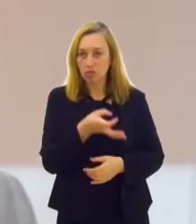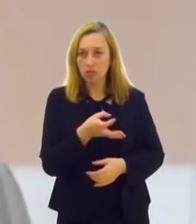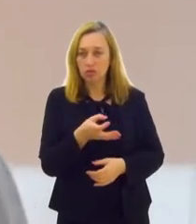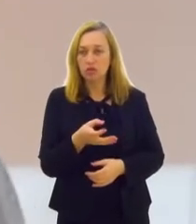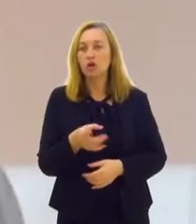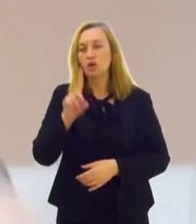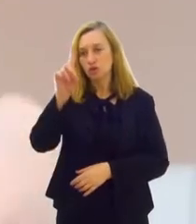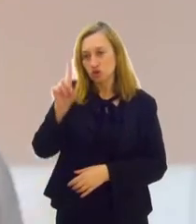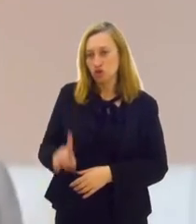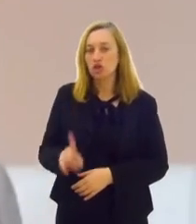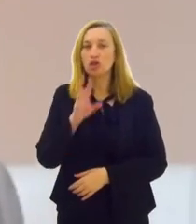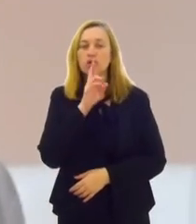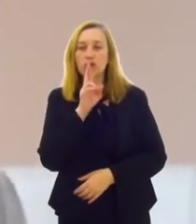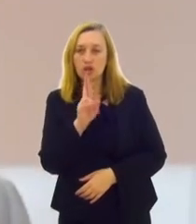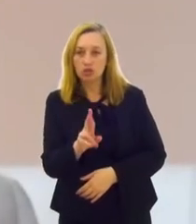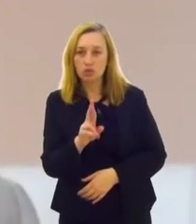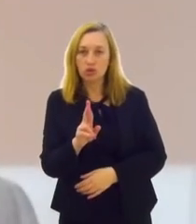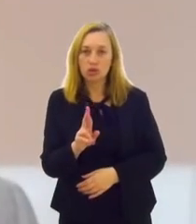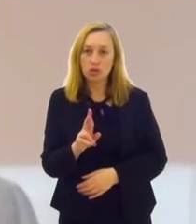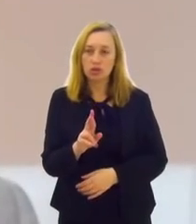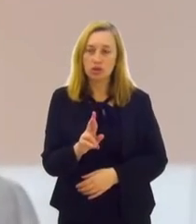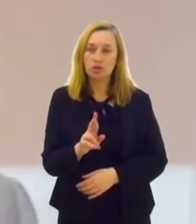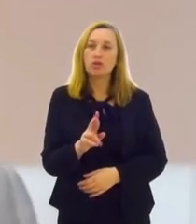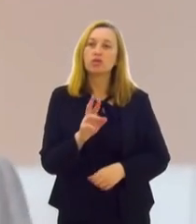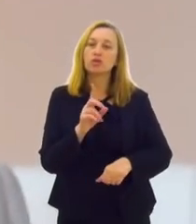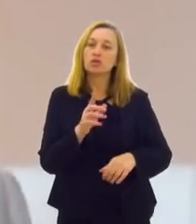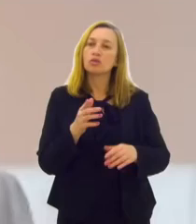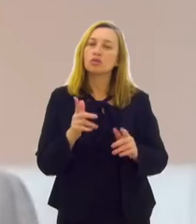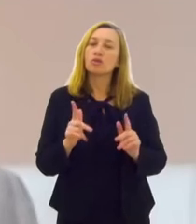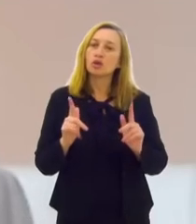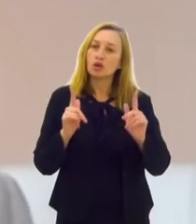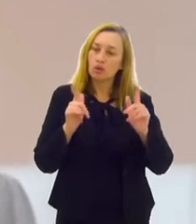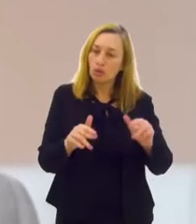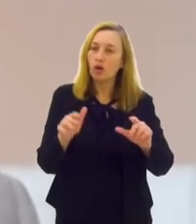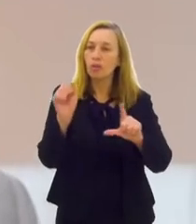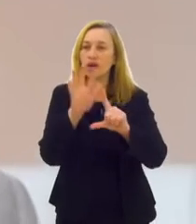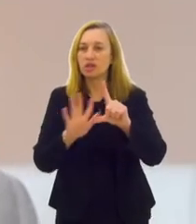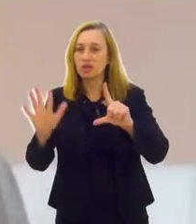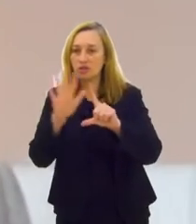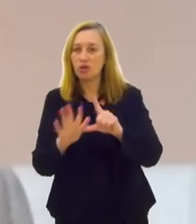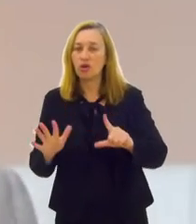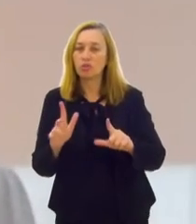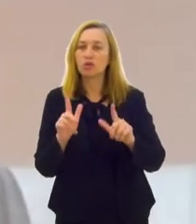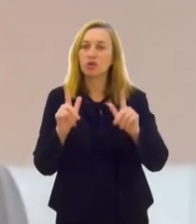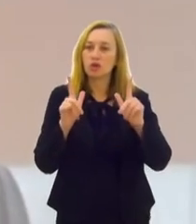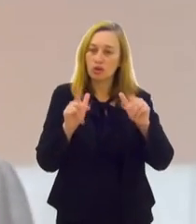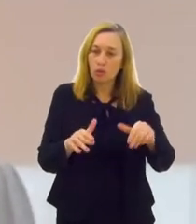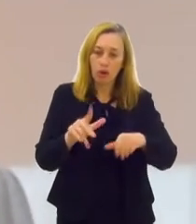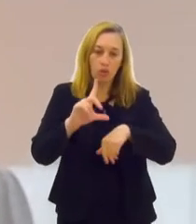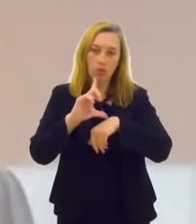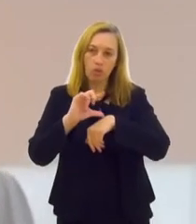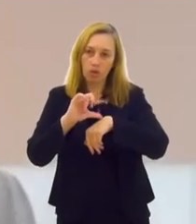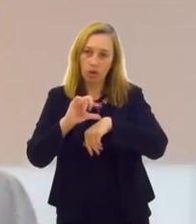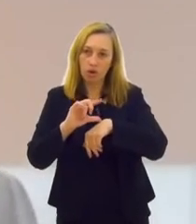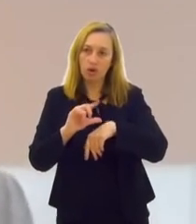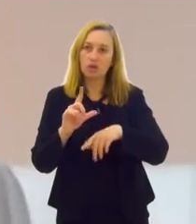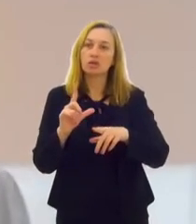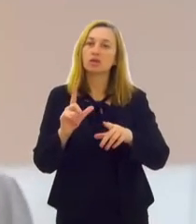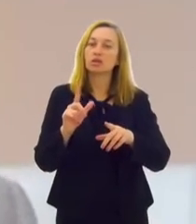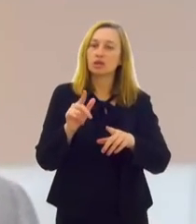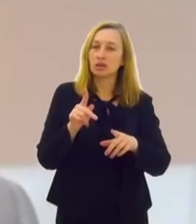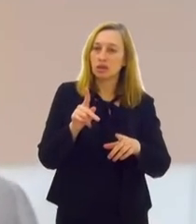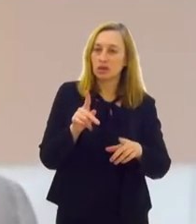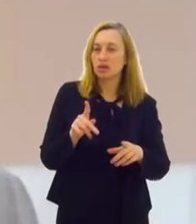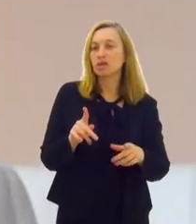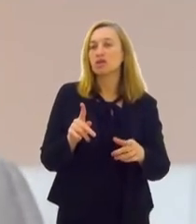de resposta é pelo mesmo tipo de impulsionamento, no mesmo veículo, no mesmo espaço, no mesmo horário, na